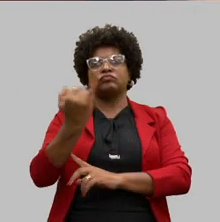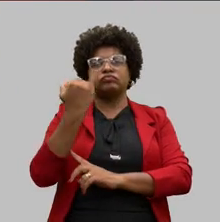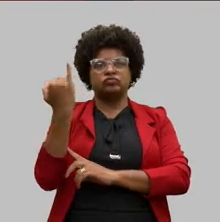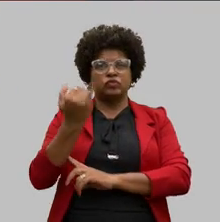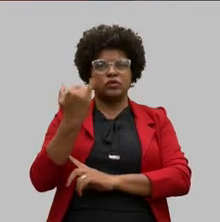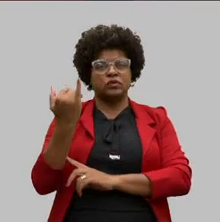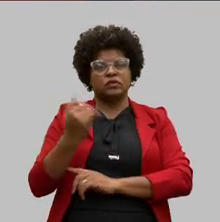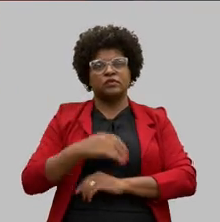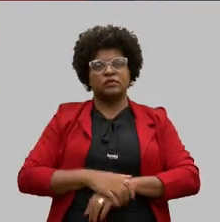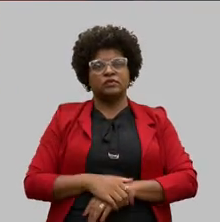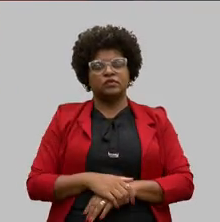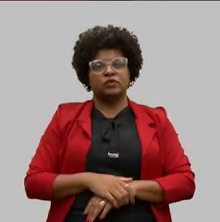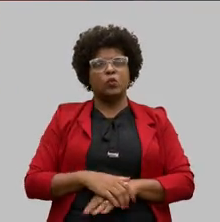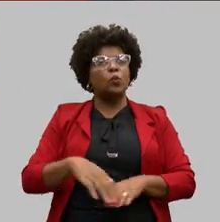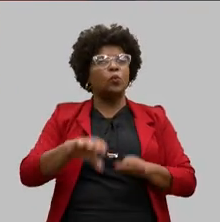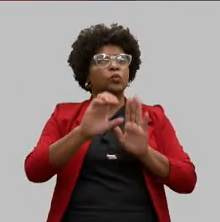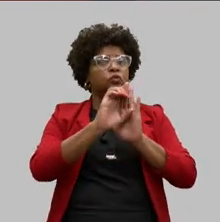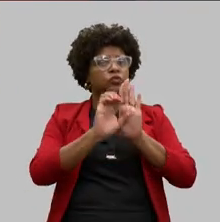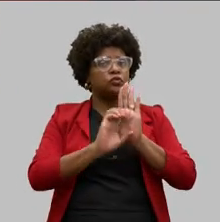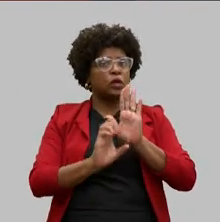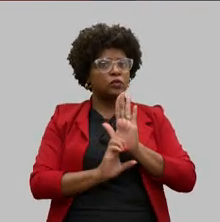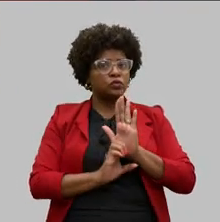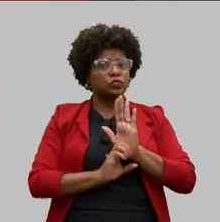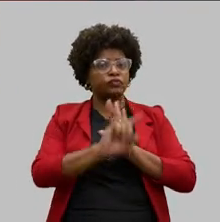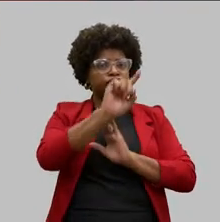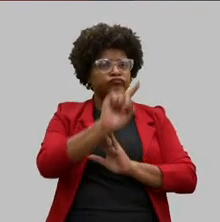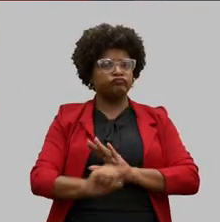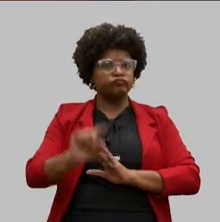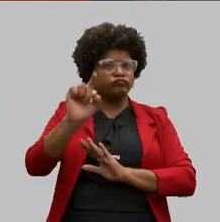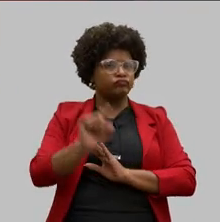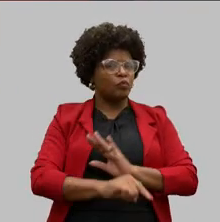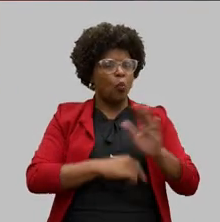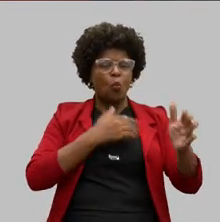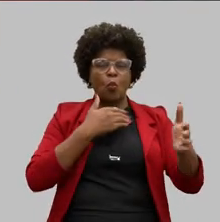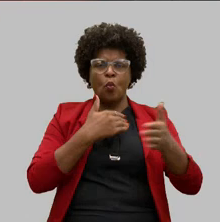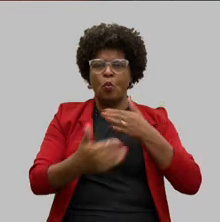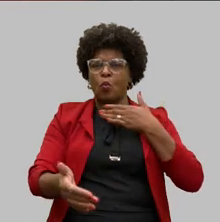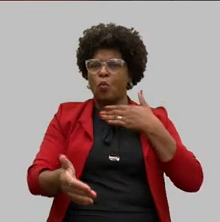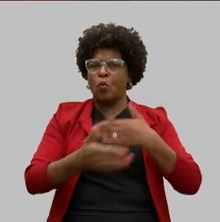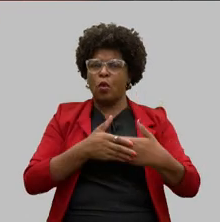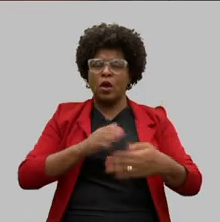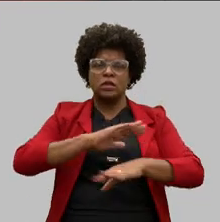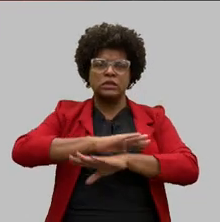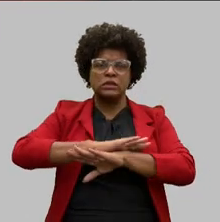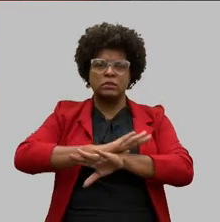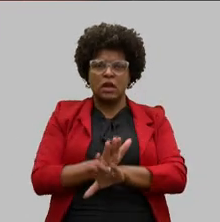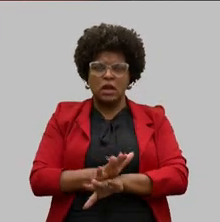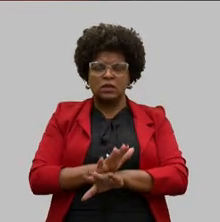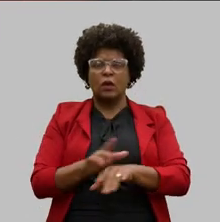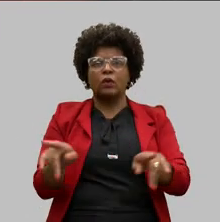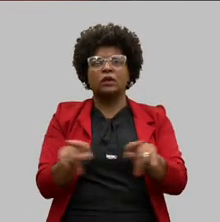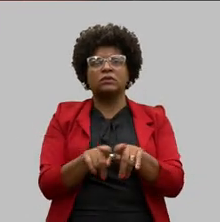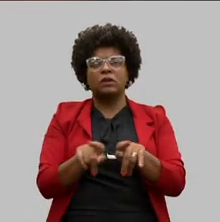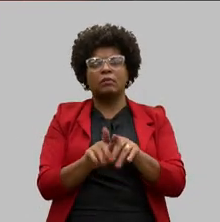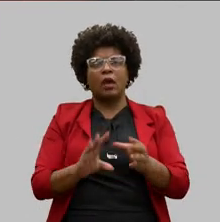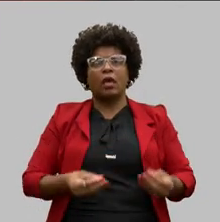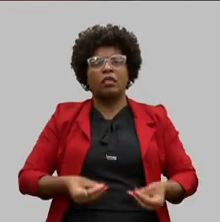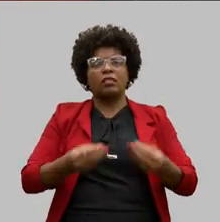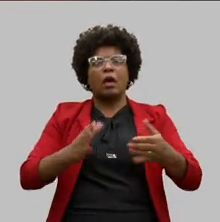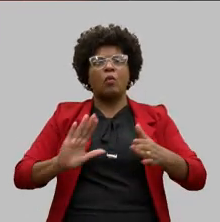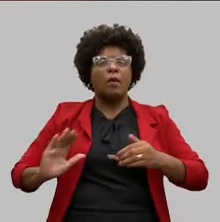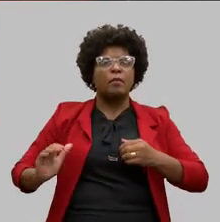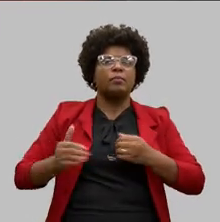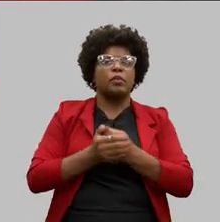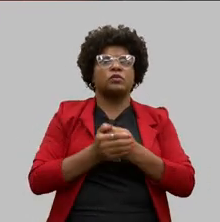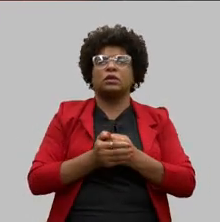estatuto Veda qualquer tipo de discriminação e garante a proteção integ grau do